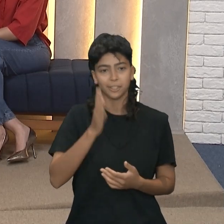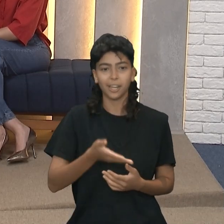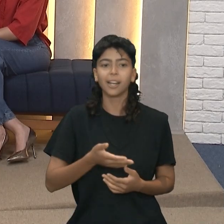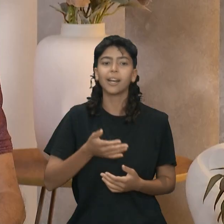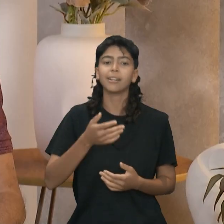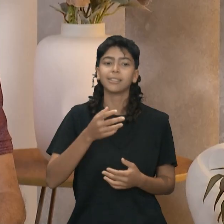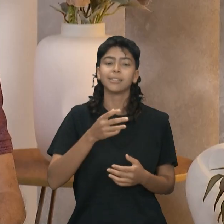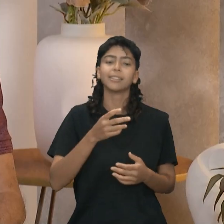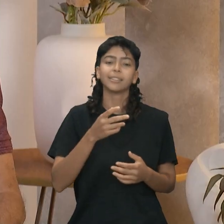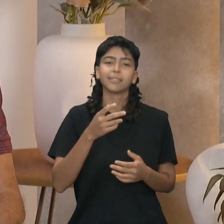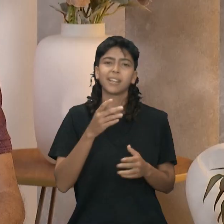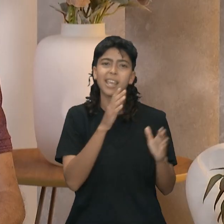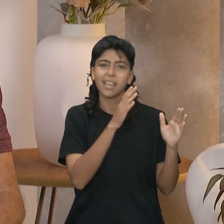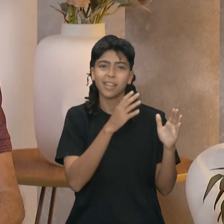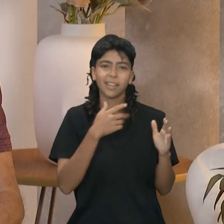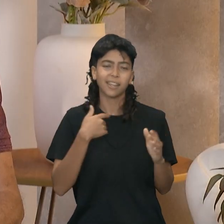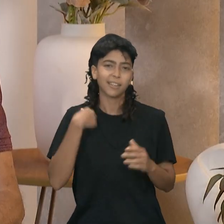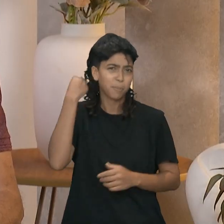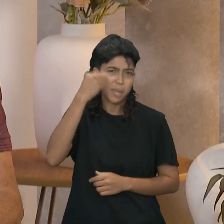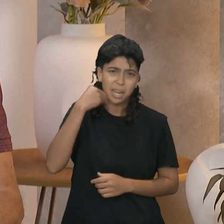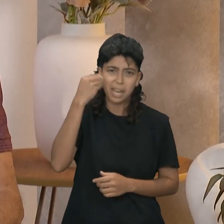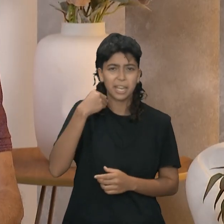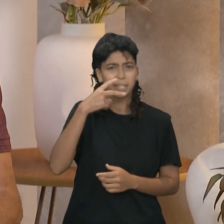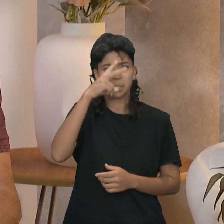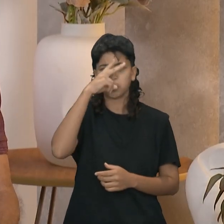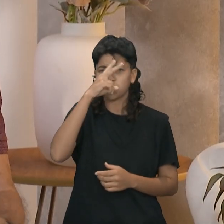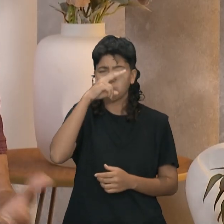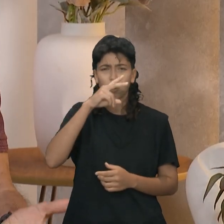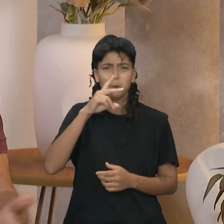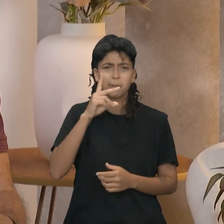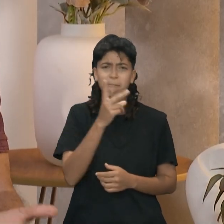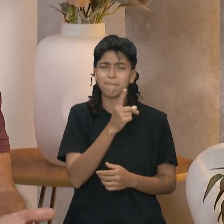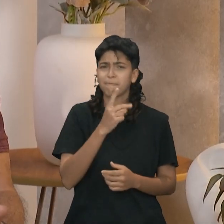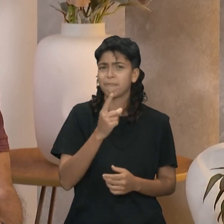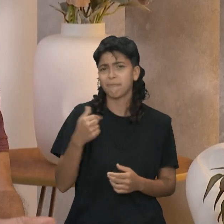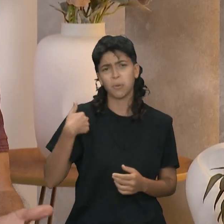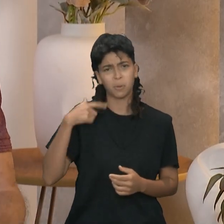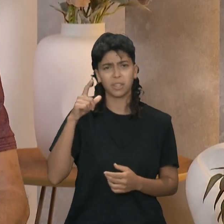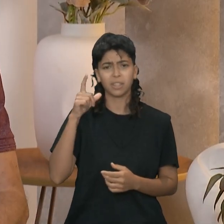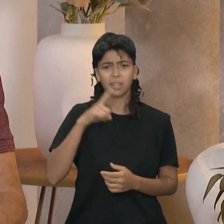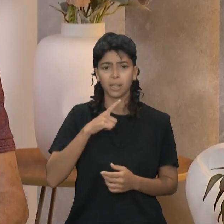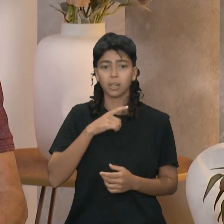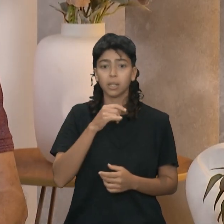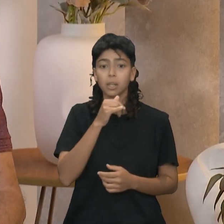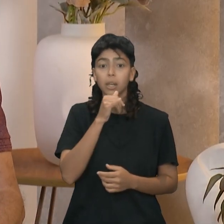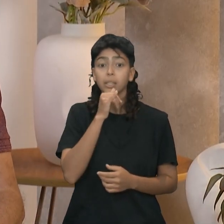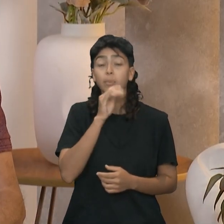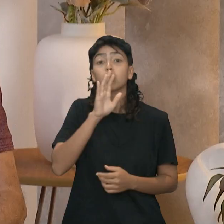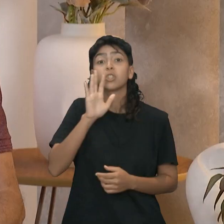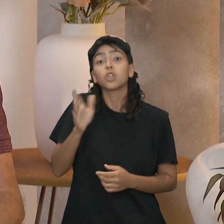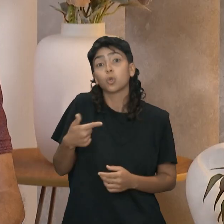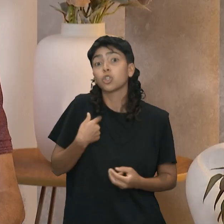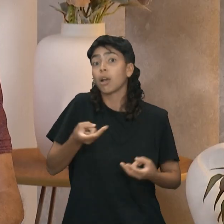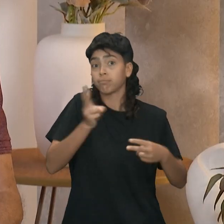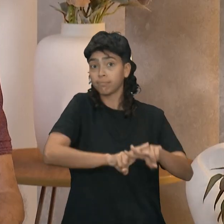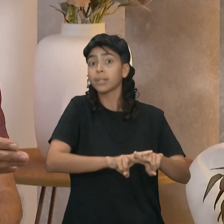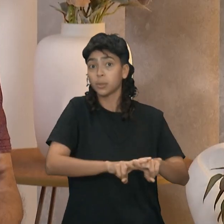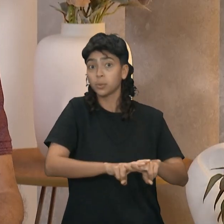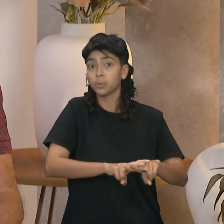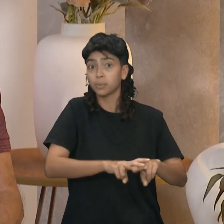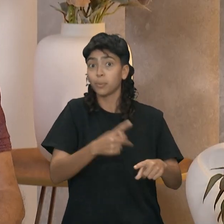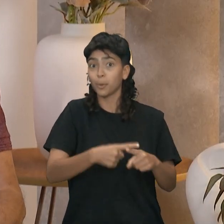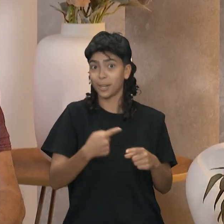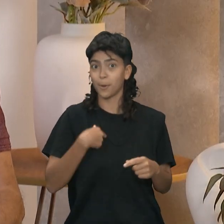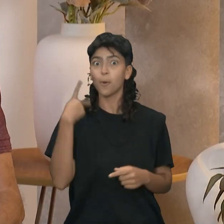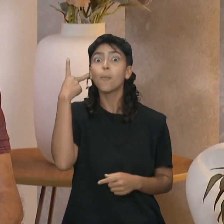momentos interessantes a destacar, né? Desde o movimento estudantil, né? Quando eu fui preso, detido por várias vezes, pelo envolvimento na política, na